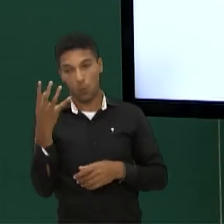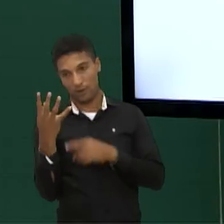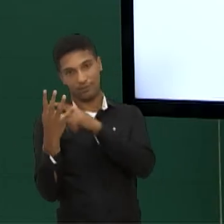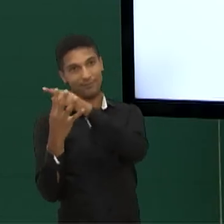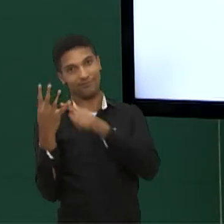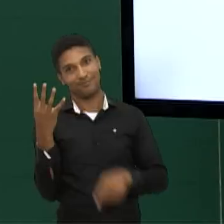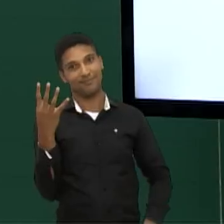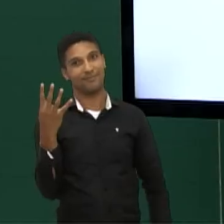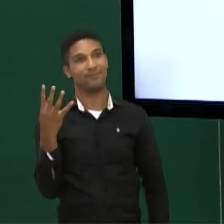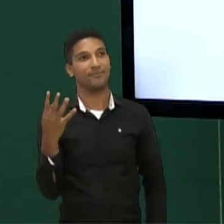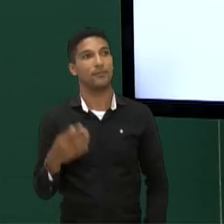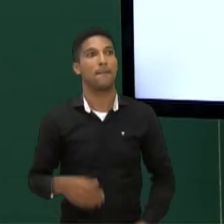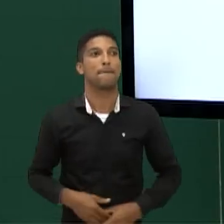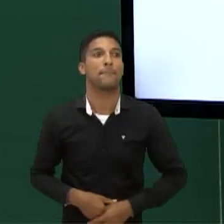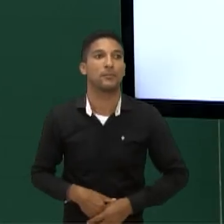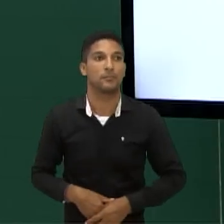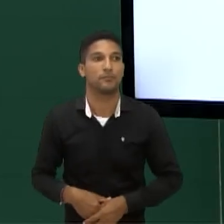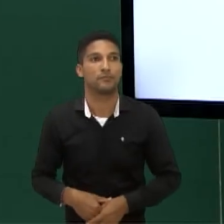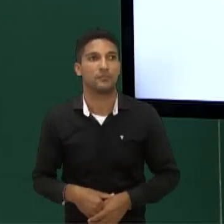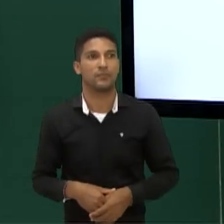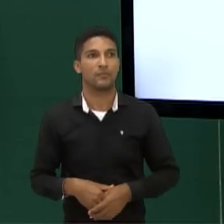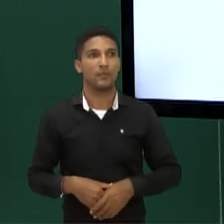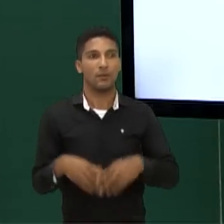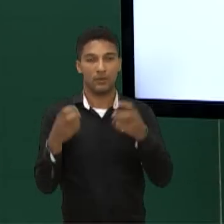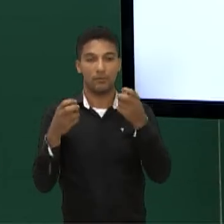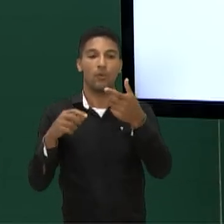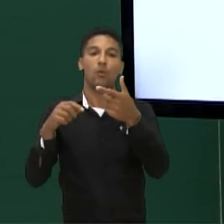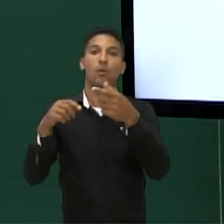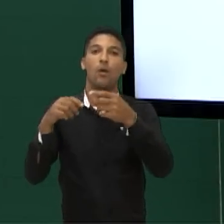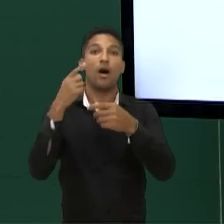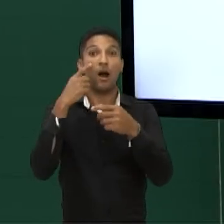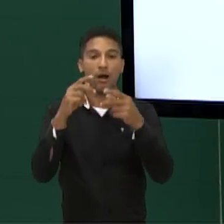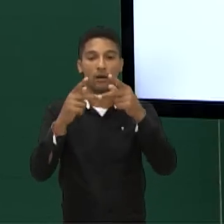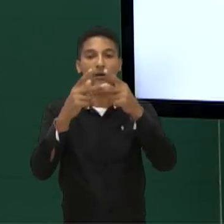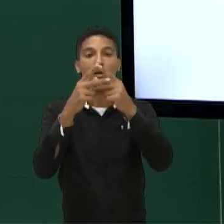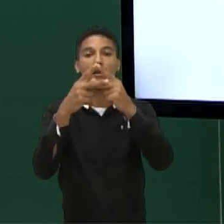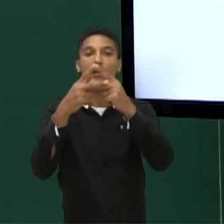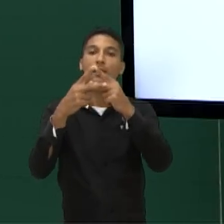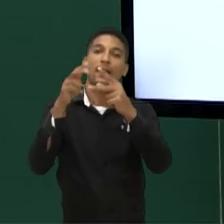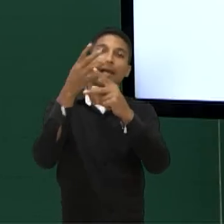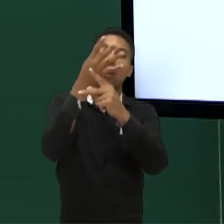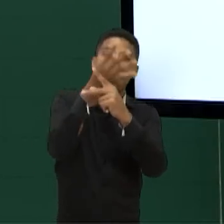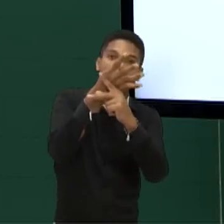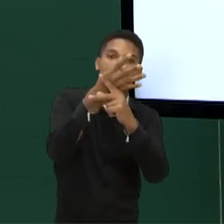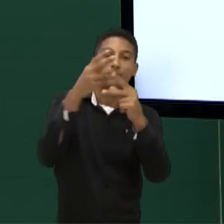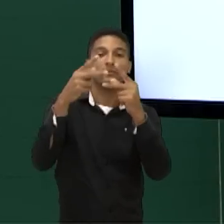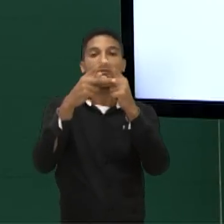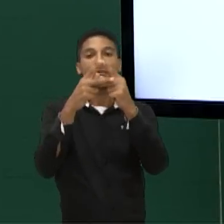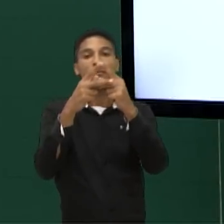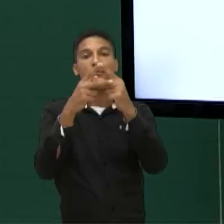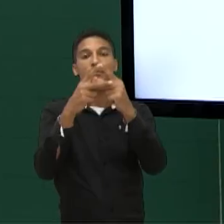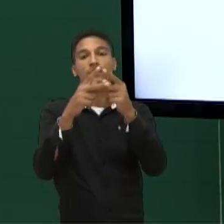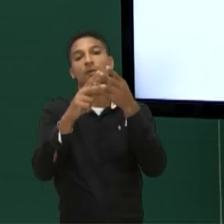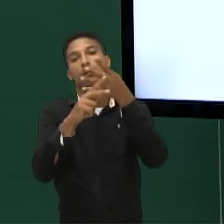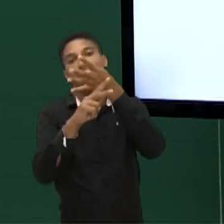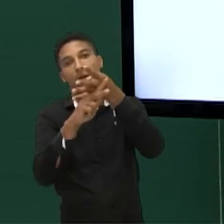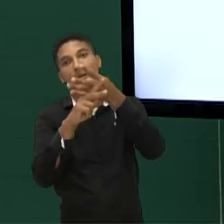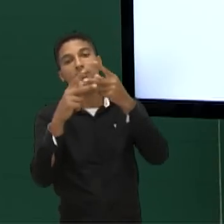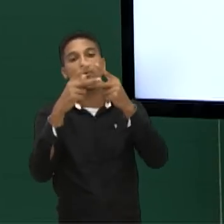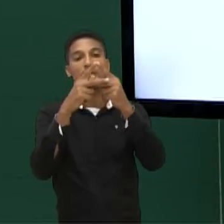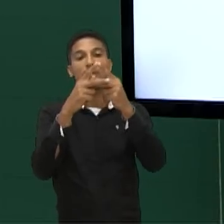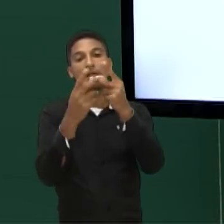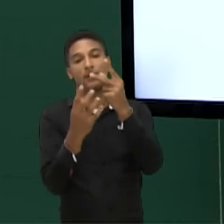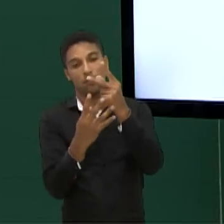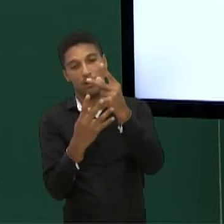4. Perceba que se vocês somarem ali, 4, né? Mais 4, mais 4, ó,